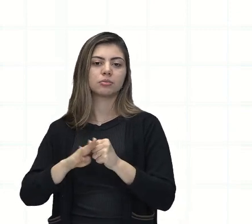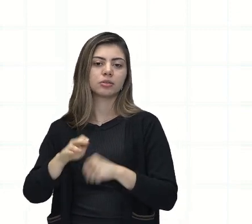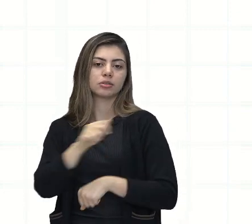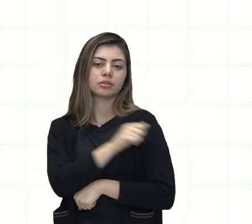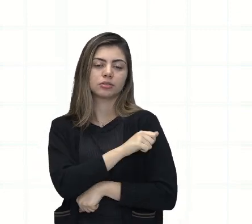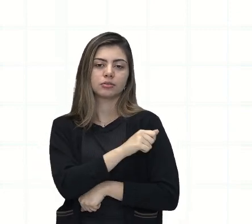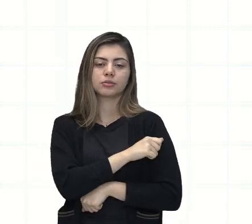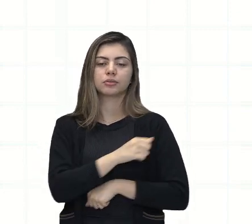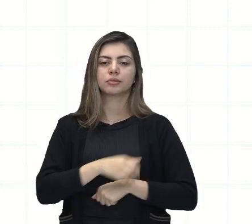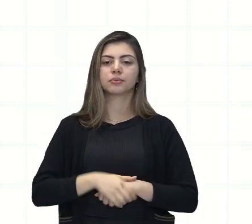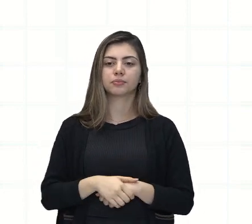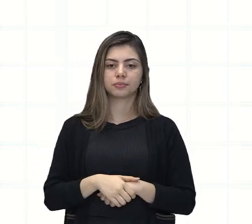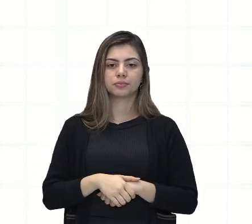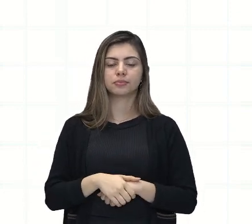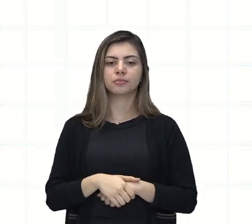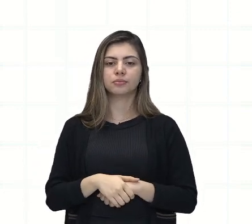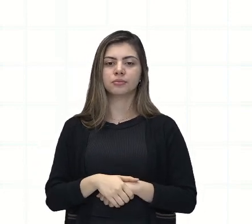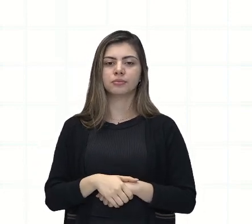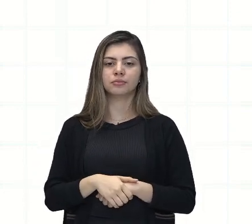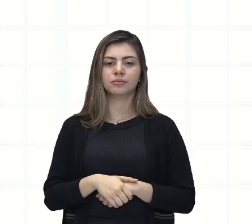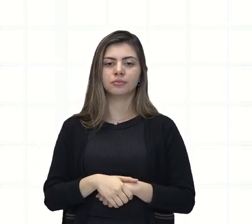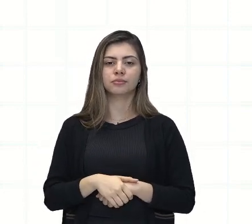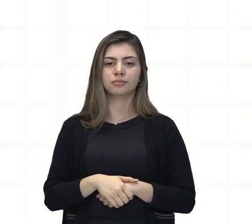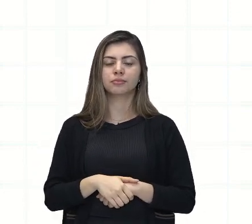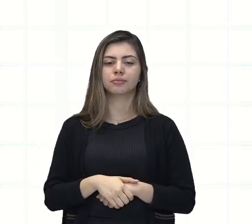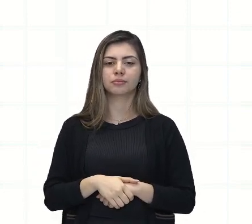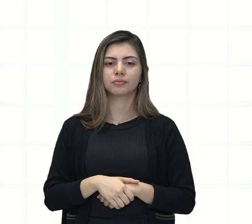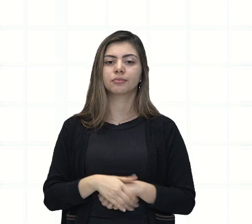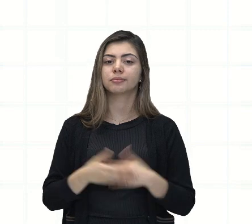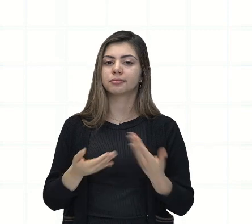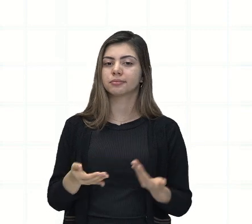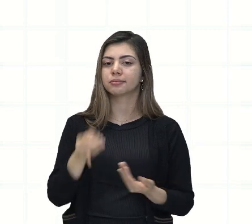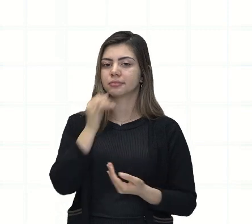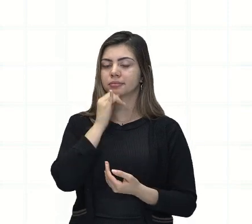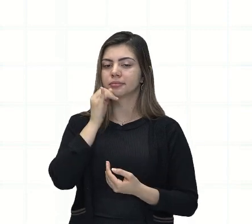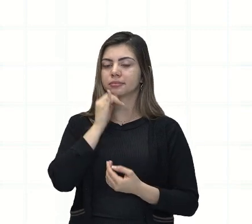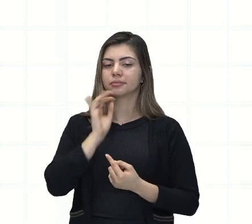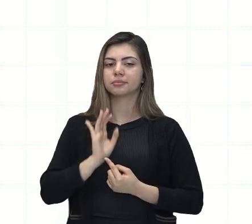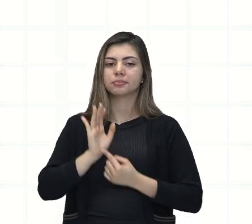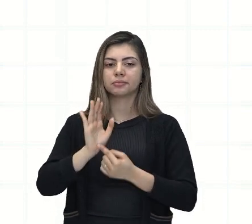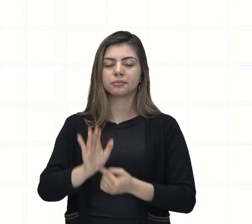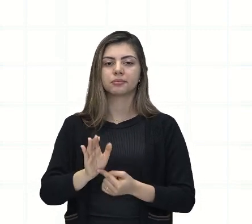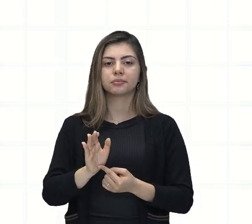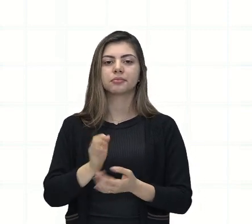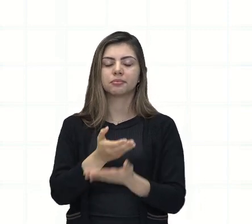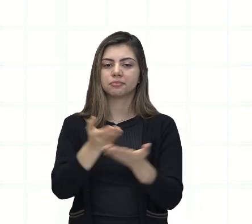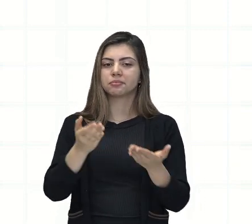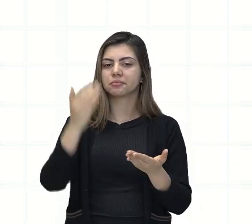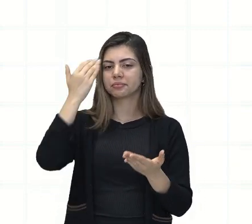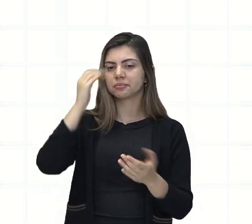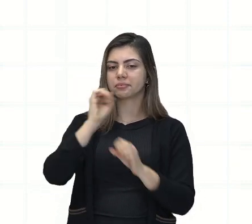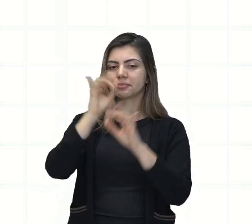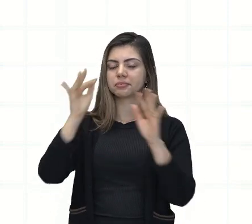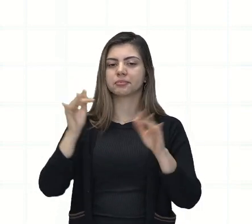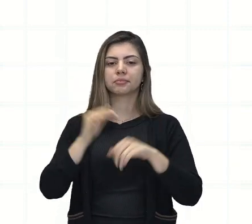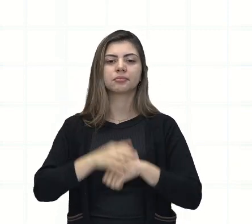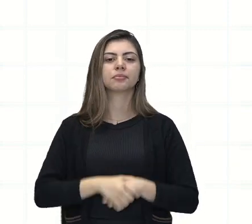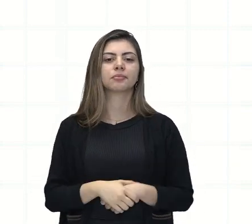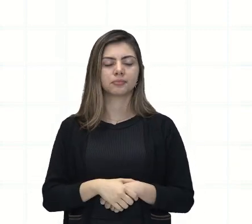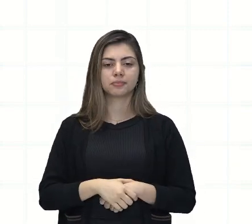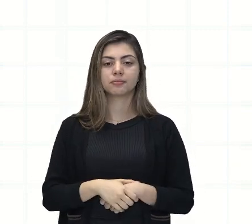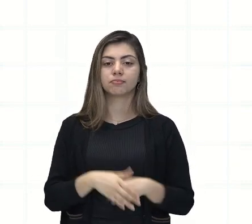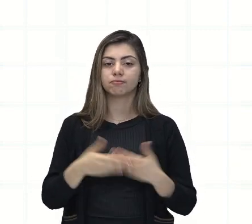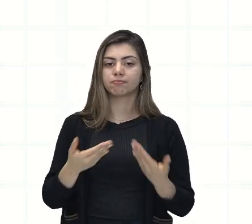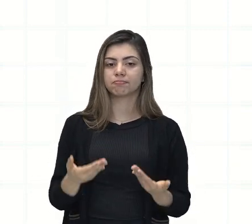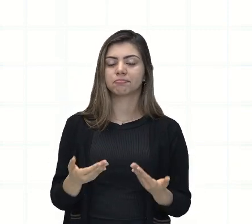substantivo alunos, né? E aqui nós temos exemplo para ficar melhor entendido, que o